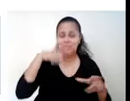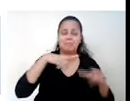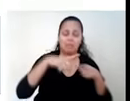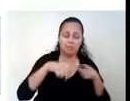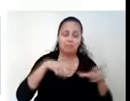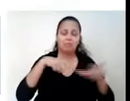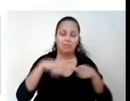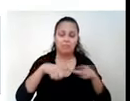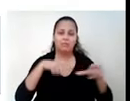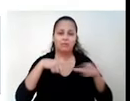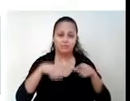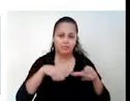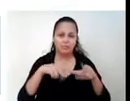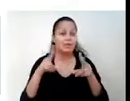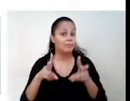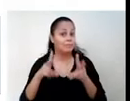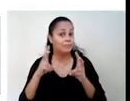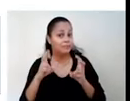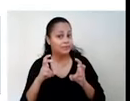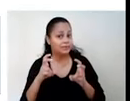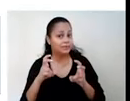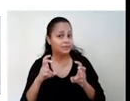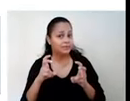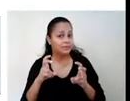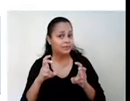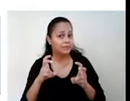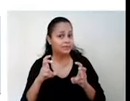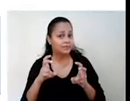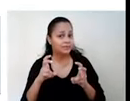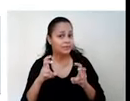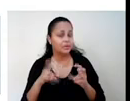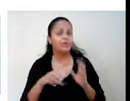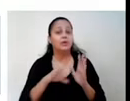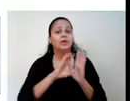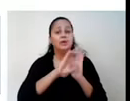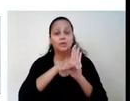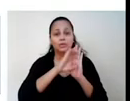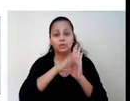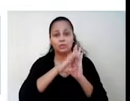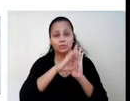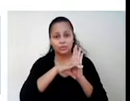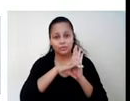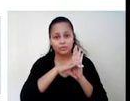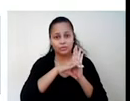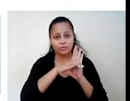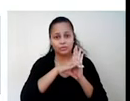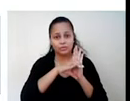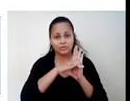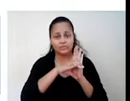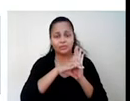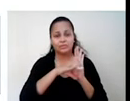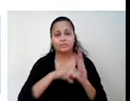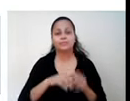eles. Então percebam que o mesmo conceito, o mesmo termo,